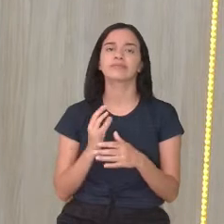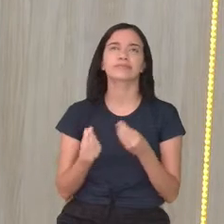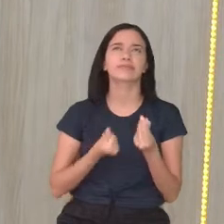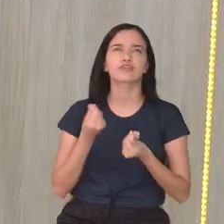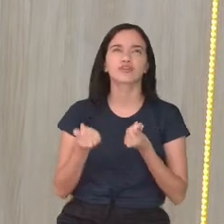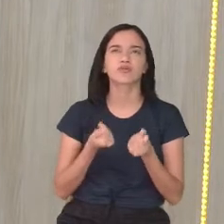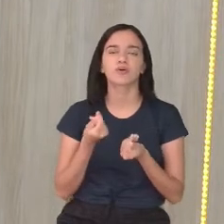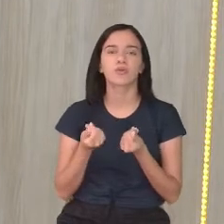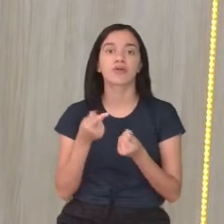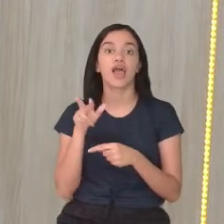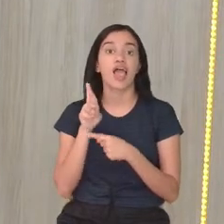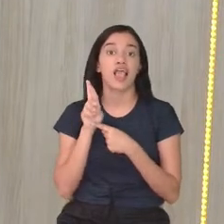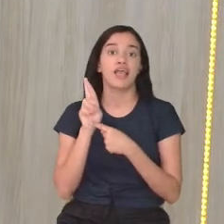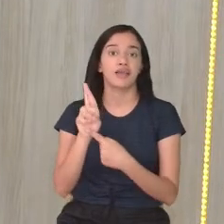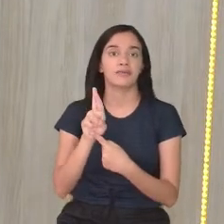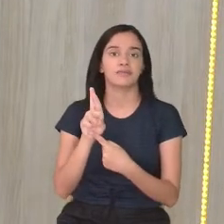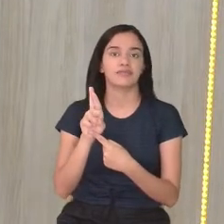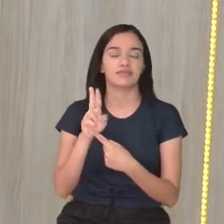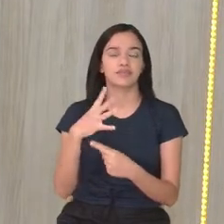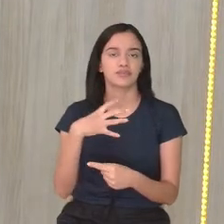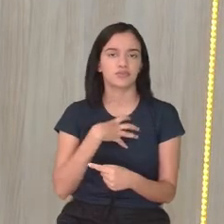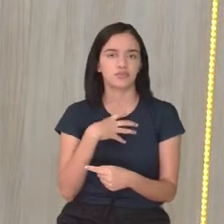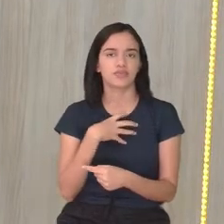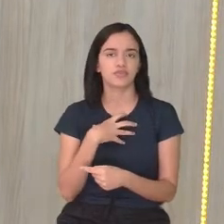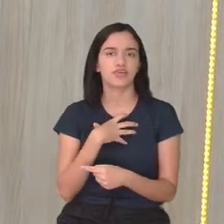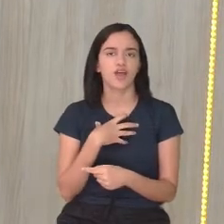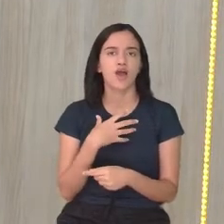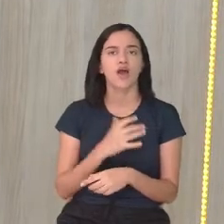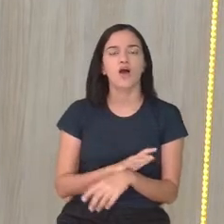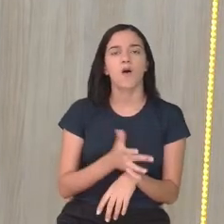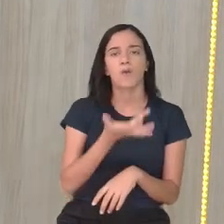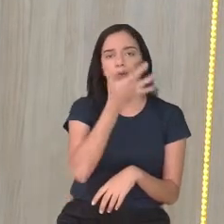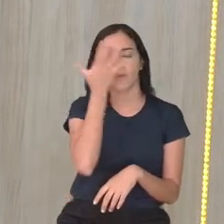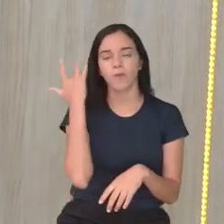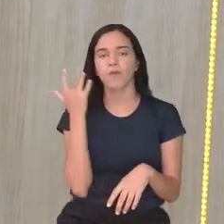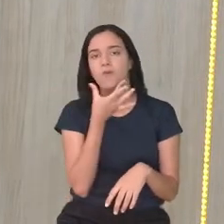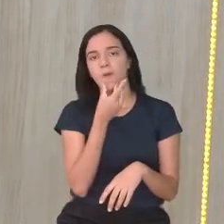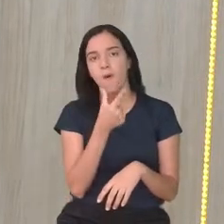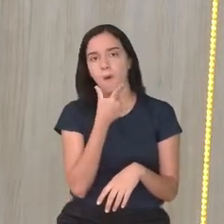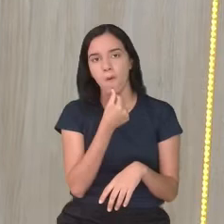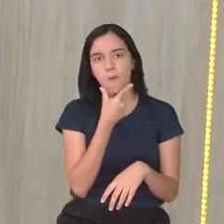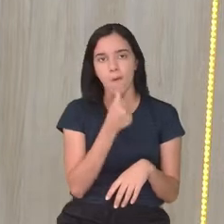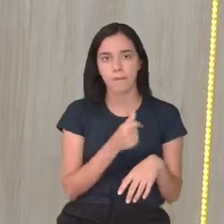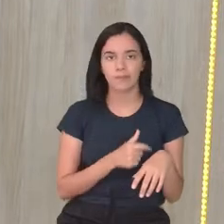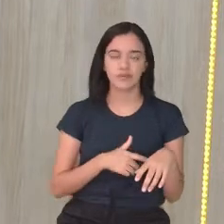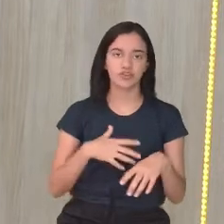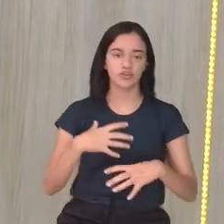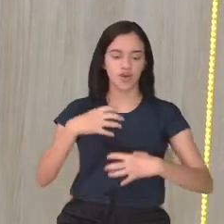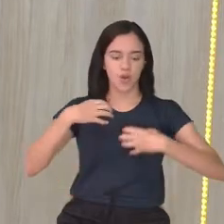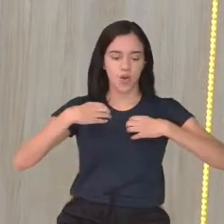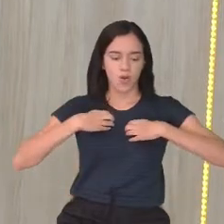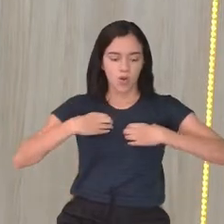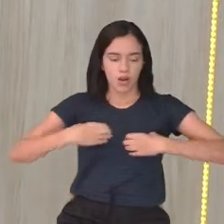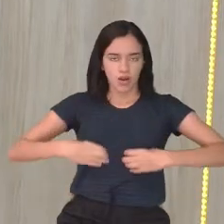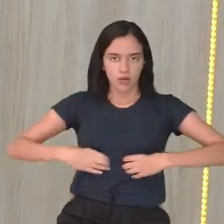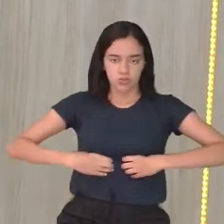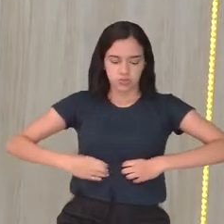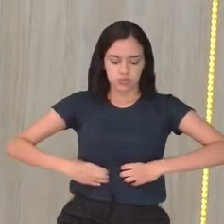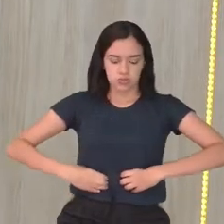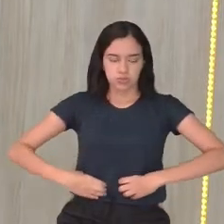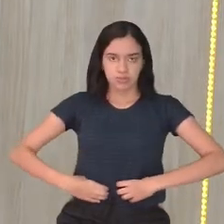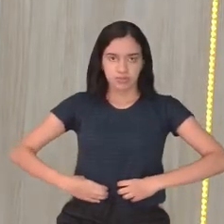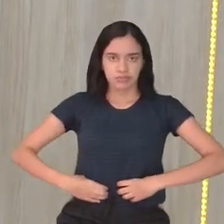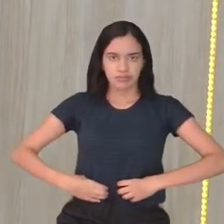como é que se diz? Representadas de uma forma com homens muito musculosos, né? Geralmente ali com o abdômen definido, tem